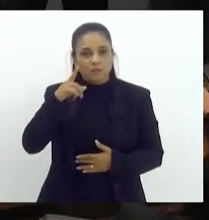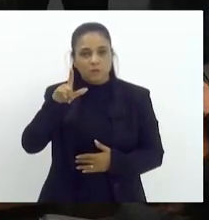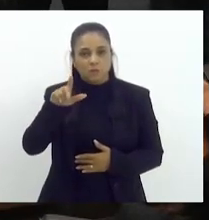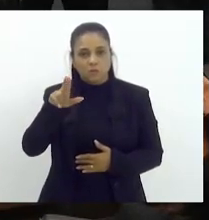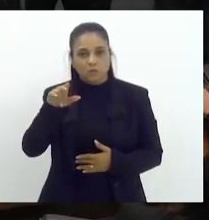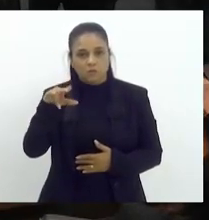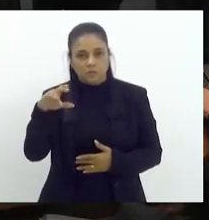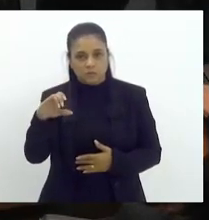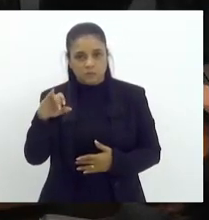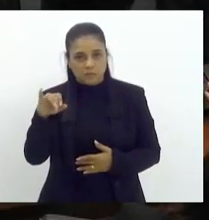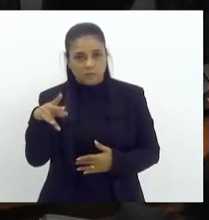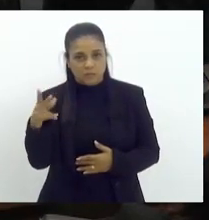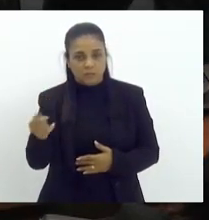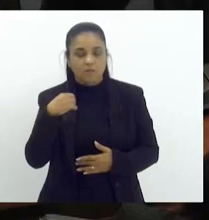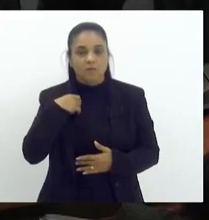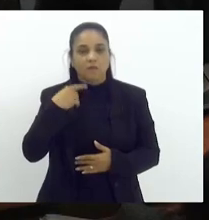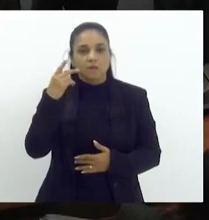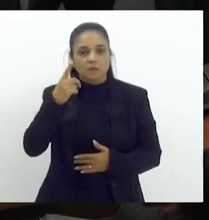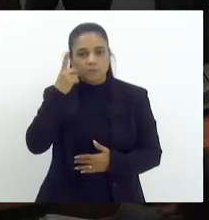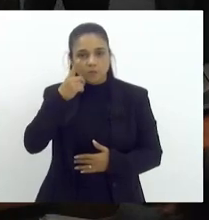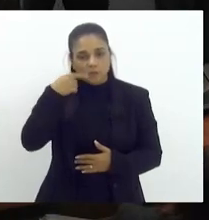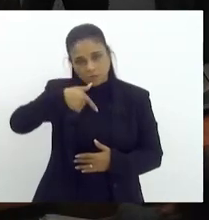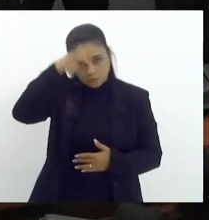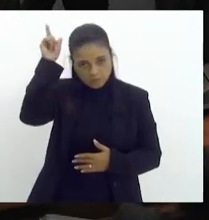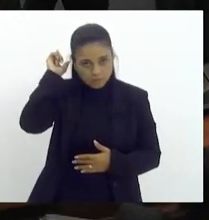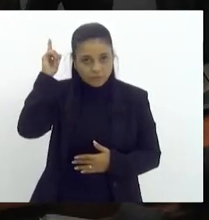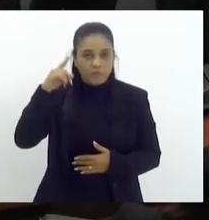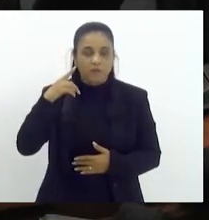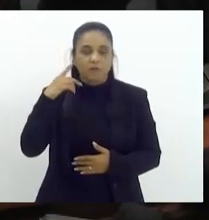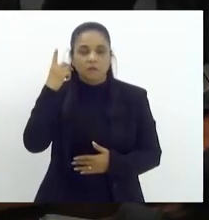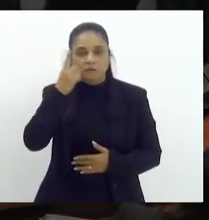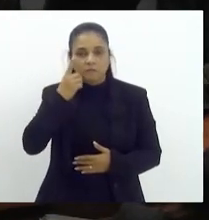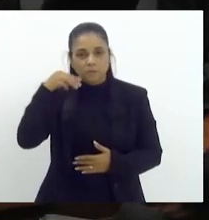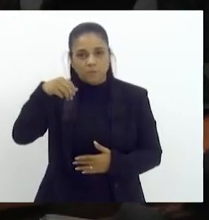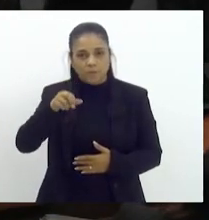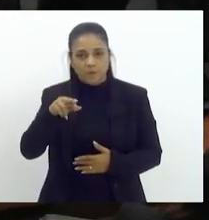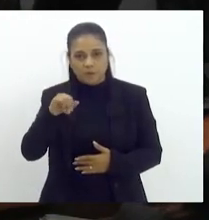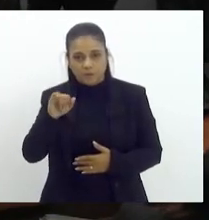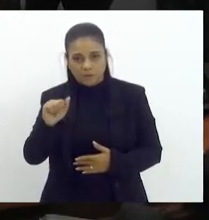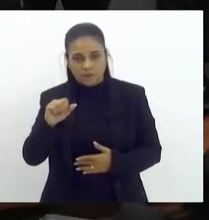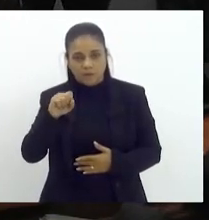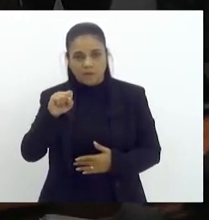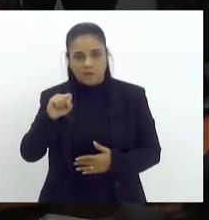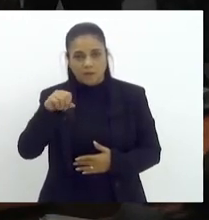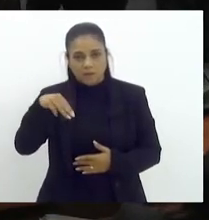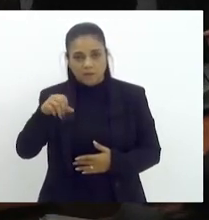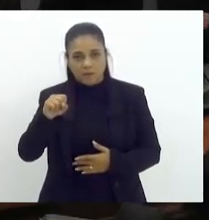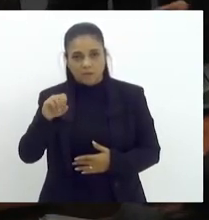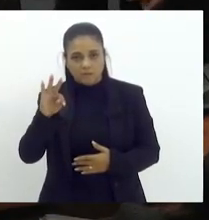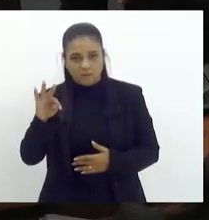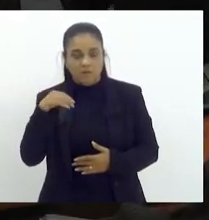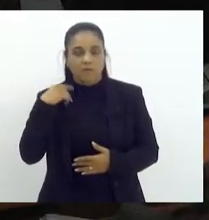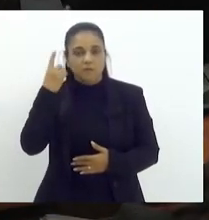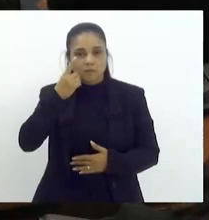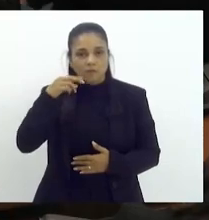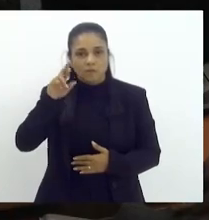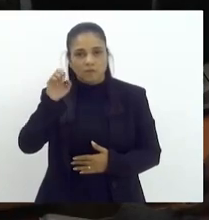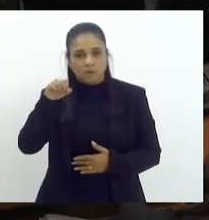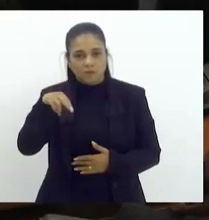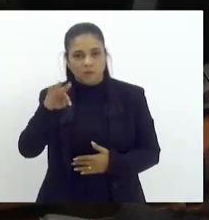Deputado Luiz Paulo deputada Marina do MST Deputado Renato Machado